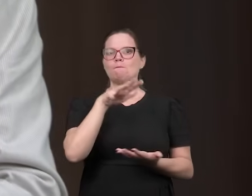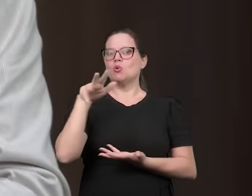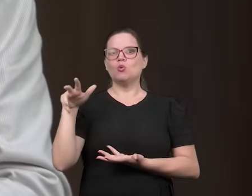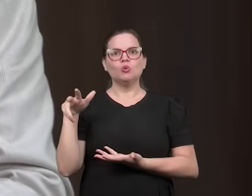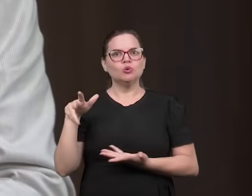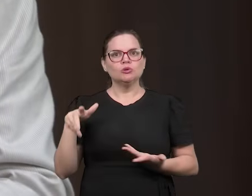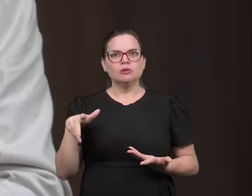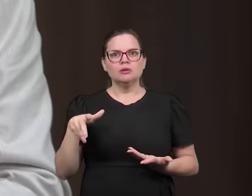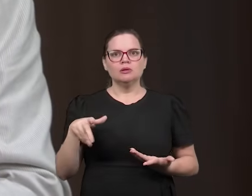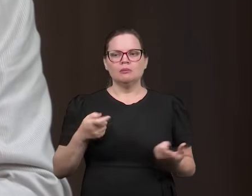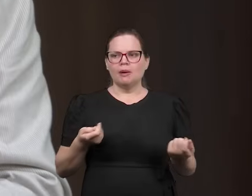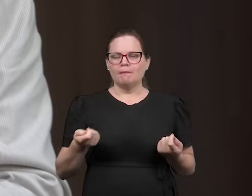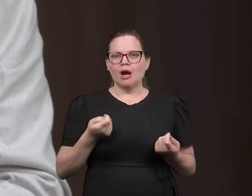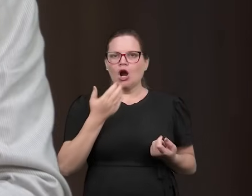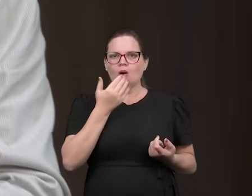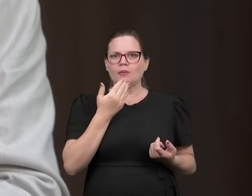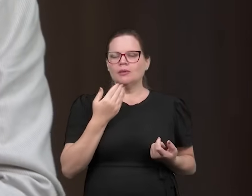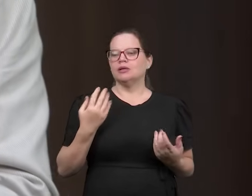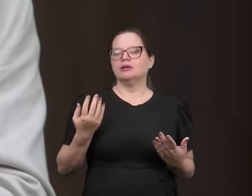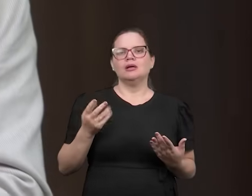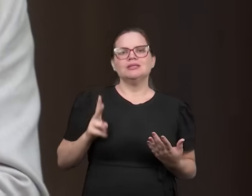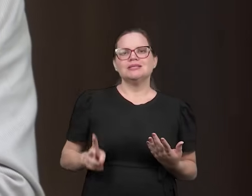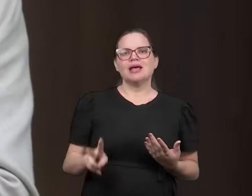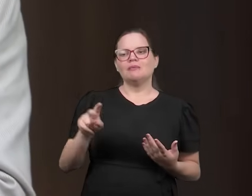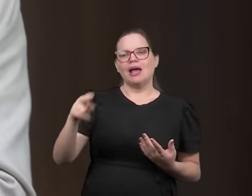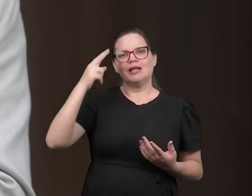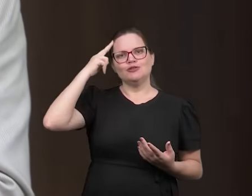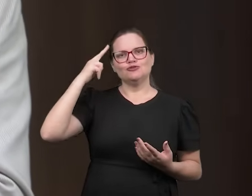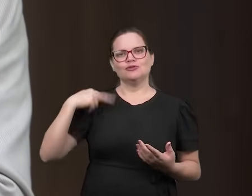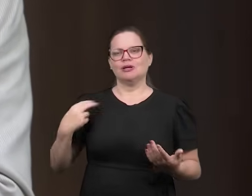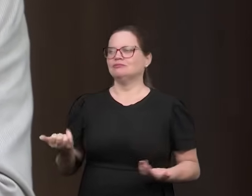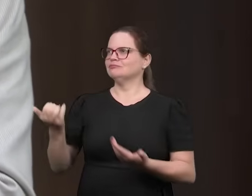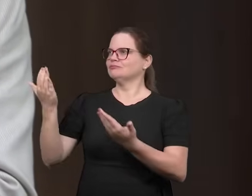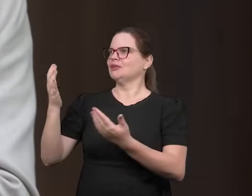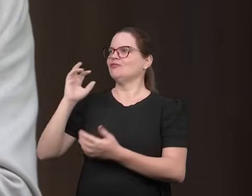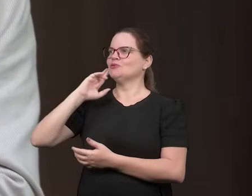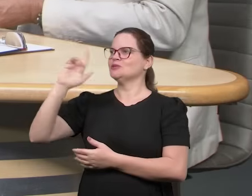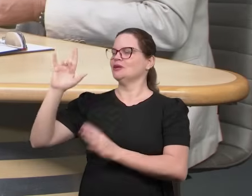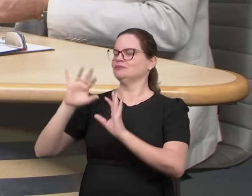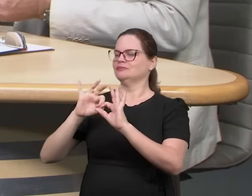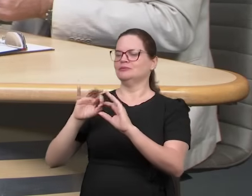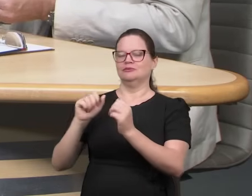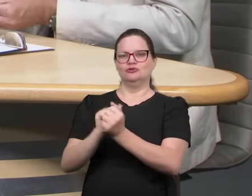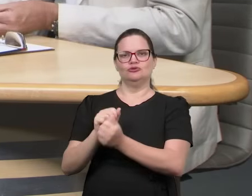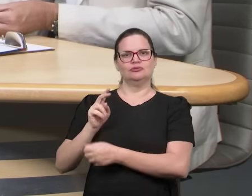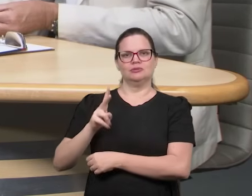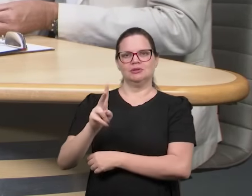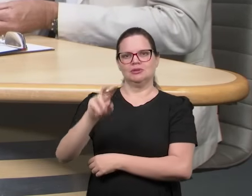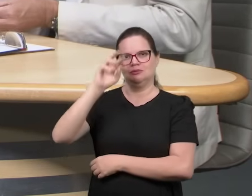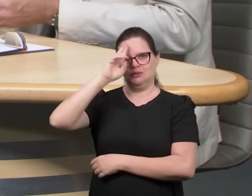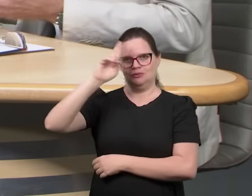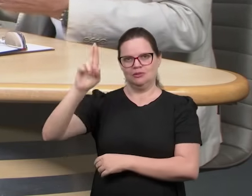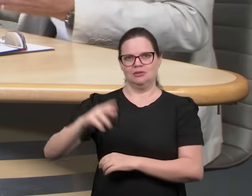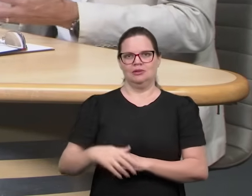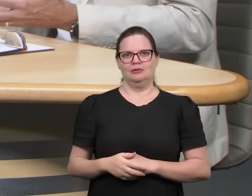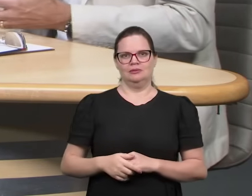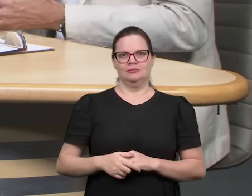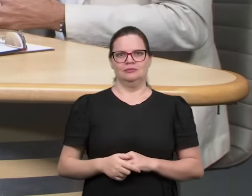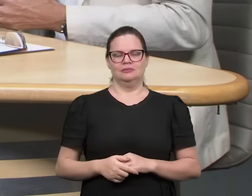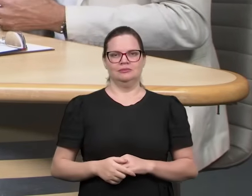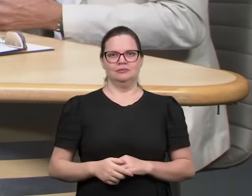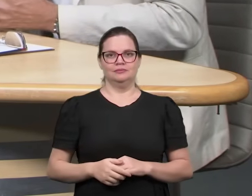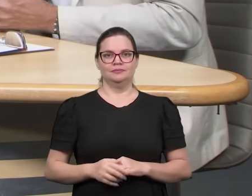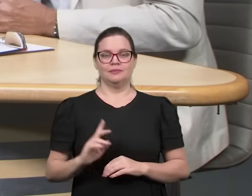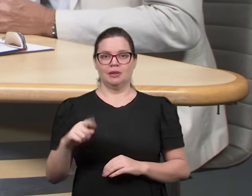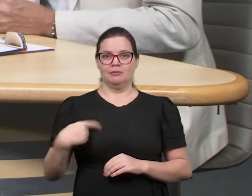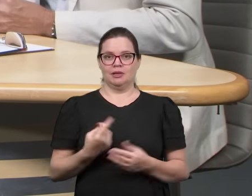José fez? Todo o talento dele estava o tempo todo com o Senhor. O Senhor era com ele, né? Tudo na mão do Senhor. Muito bom.